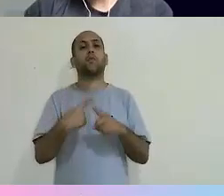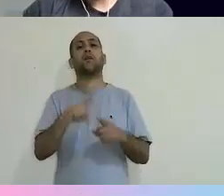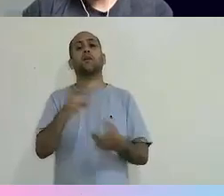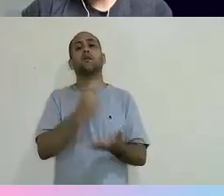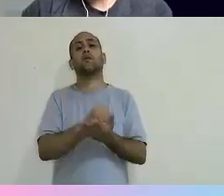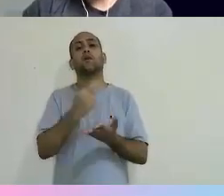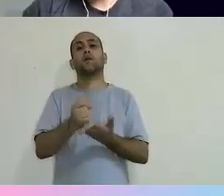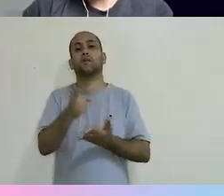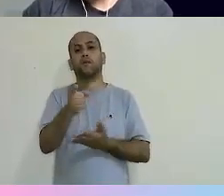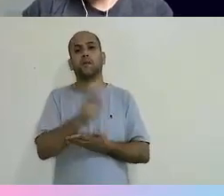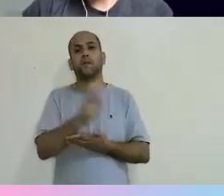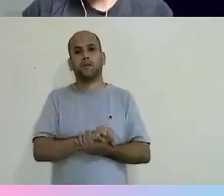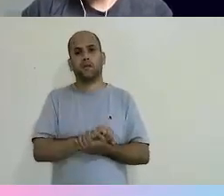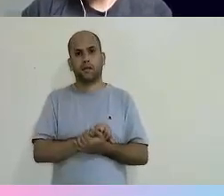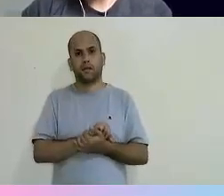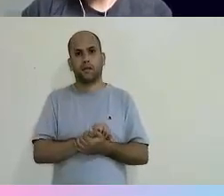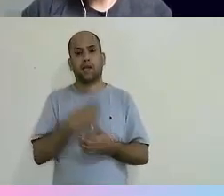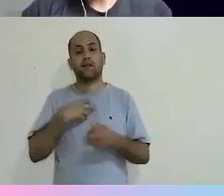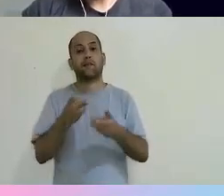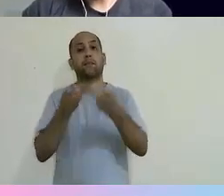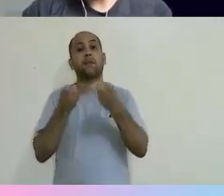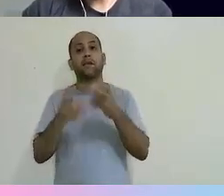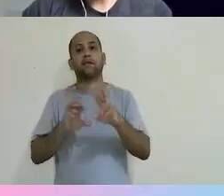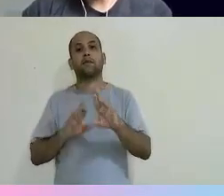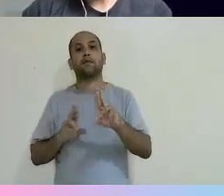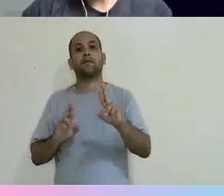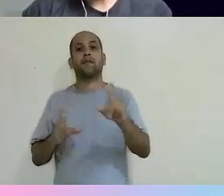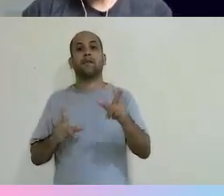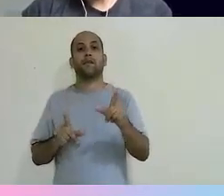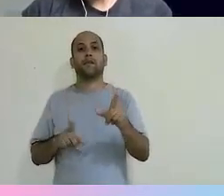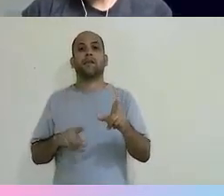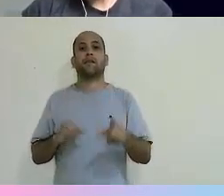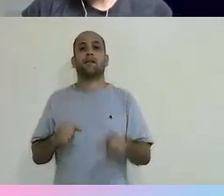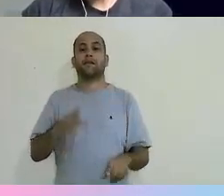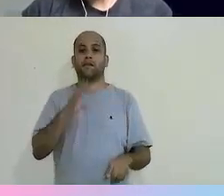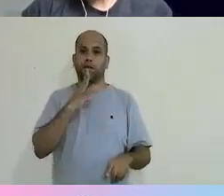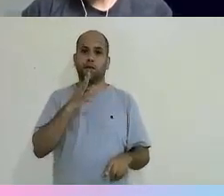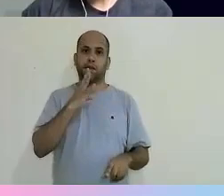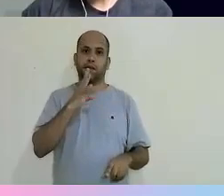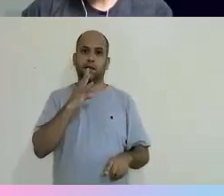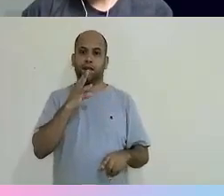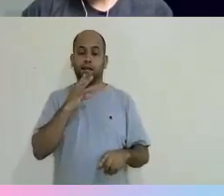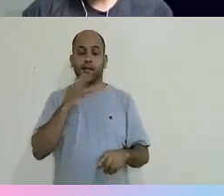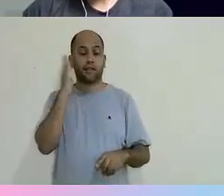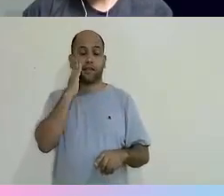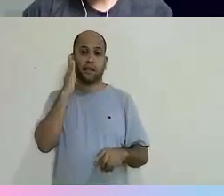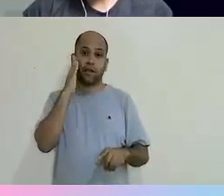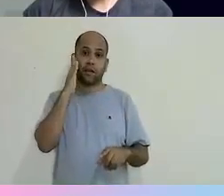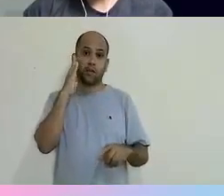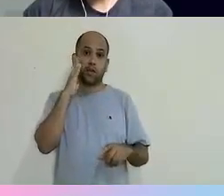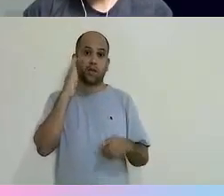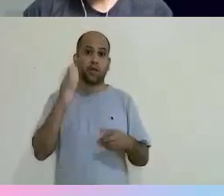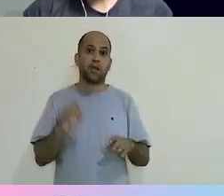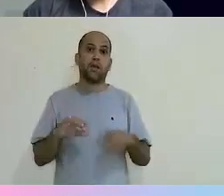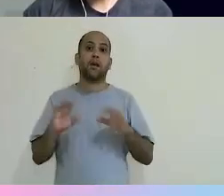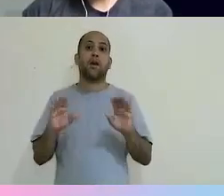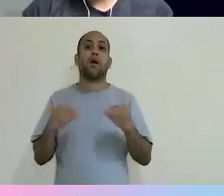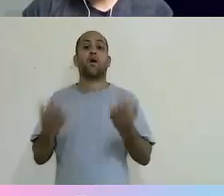contratar? E aí você vê a diferença das pessoas que se autoconhecem e sabem realmente quais são os seus